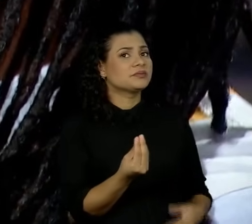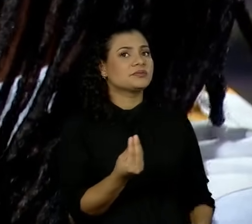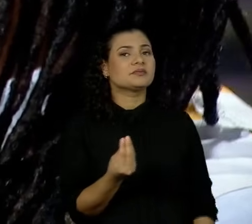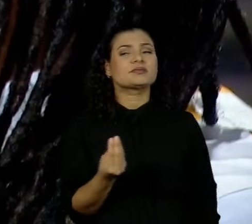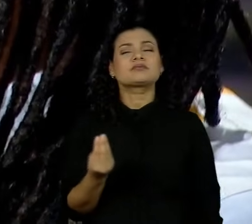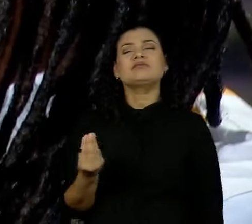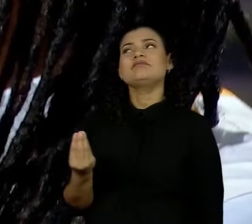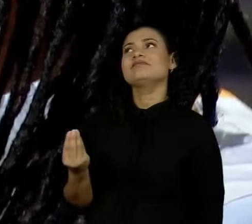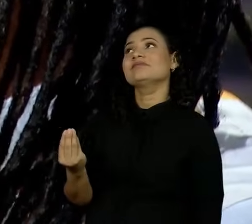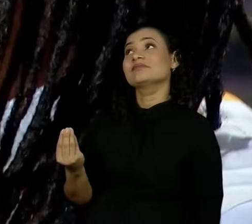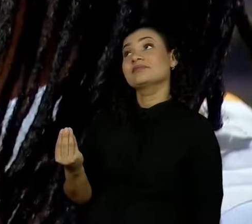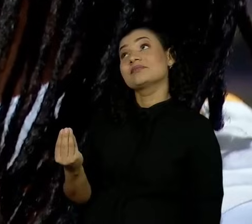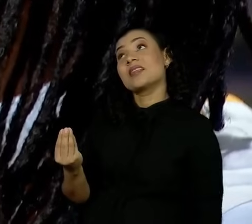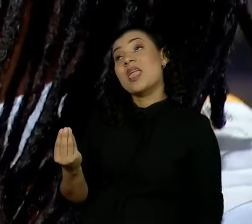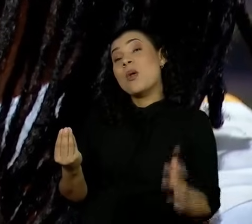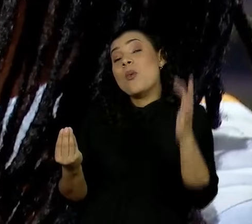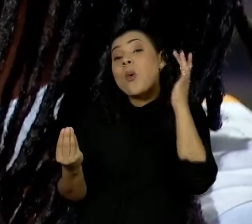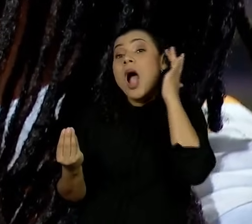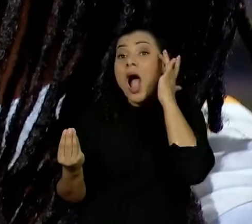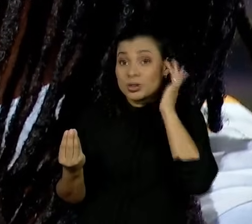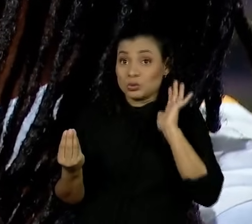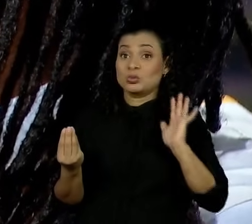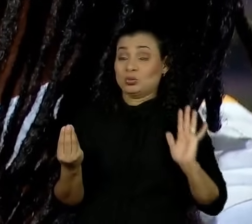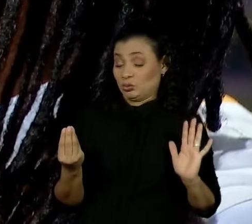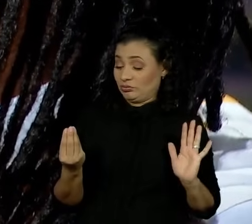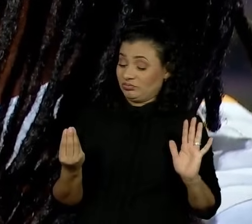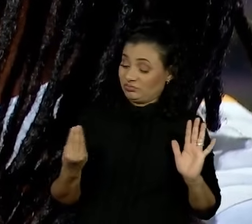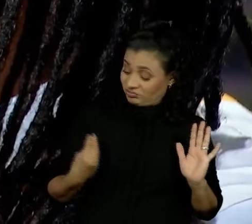Olha, eu acho que